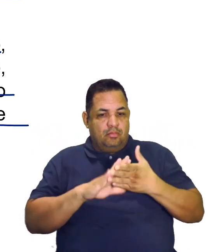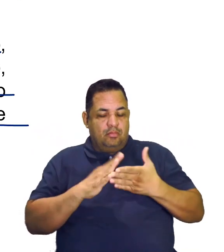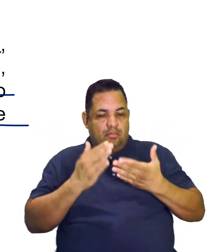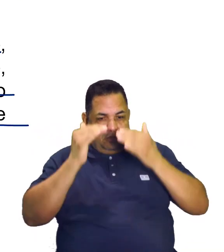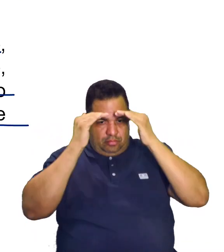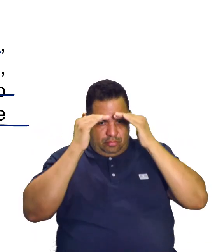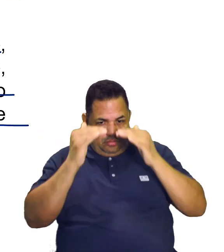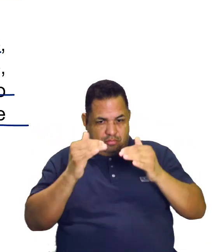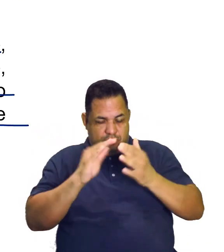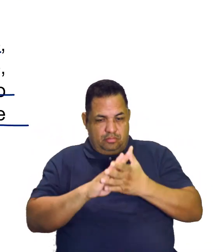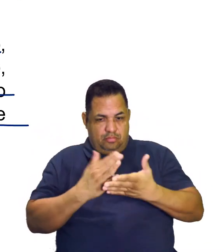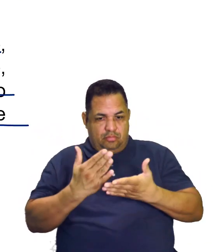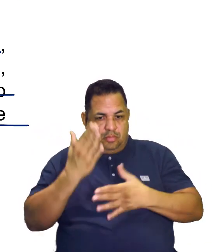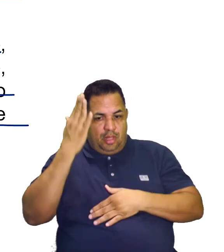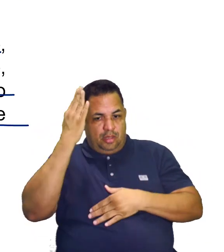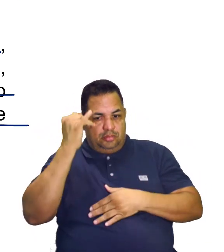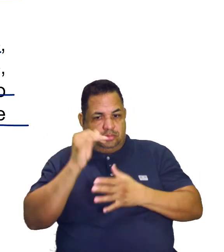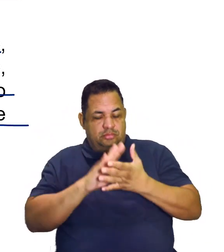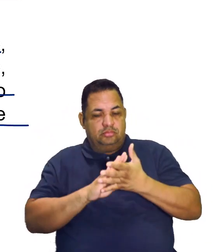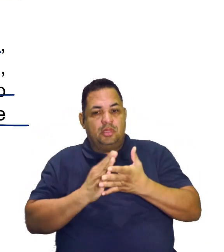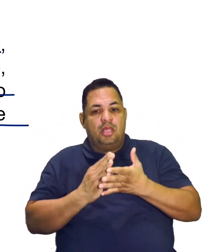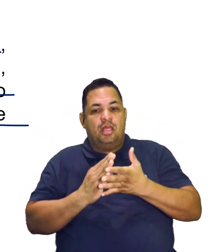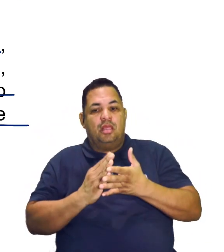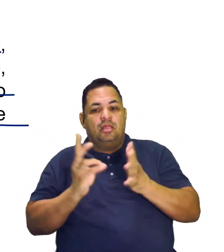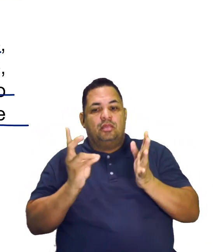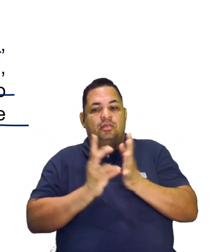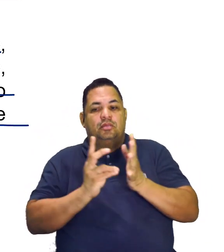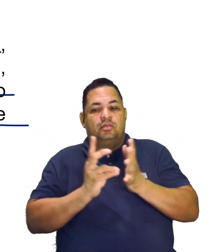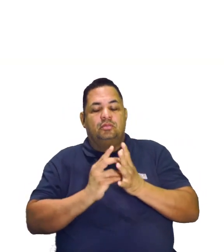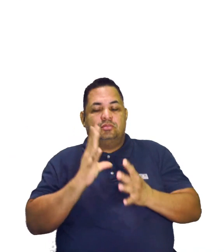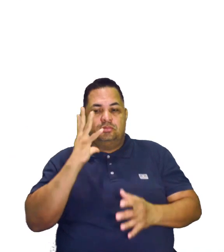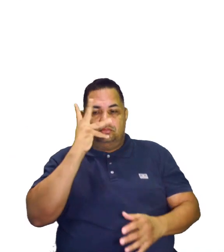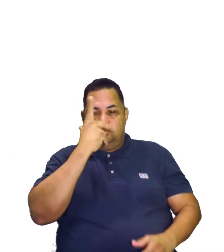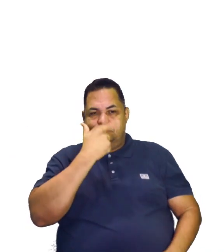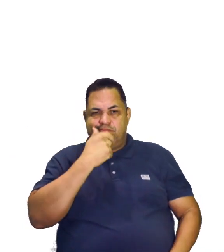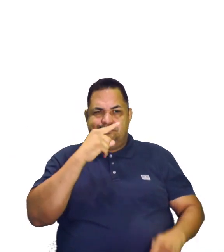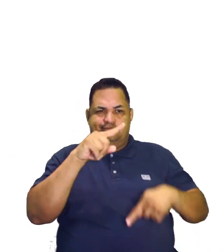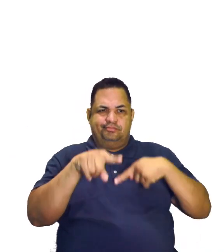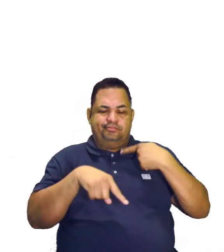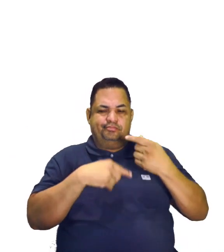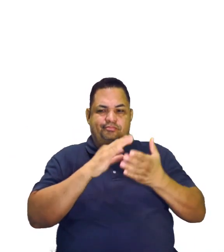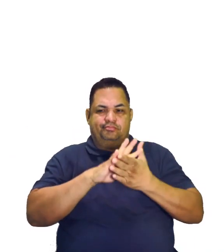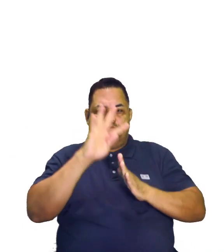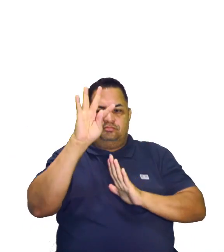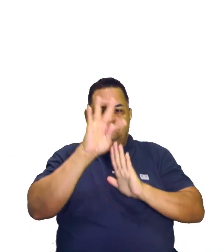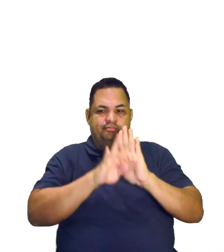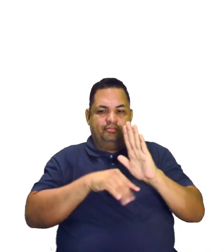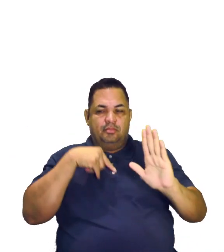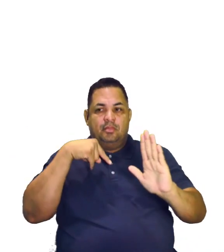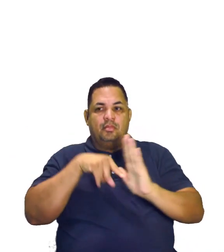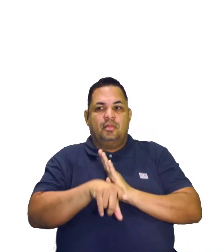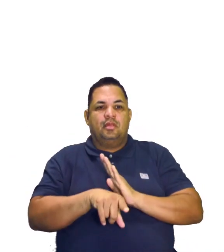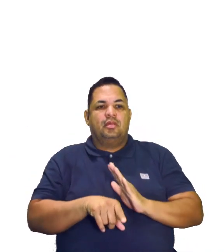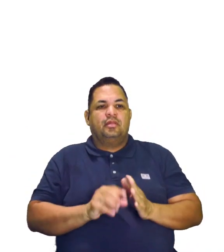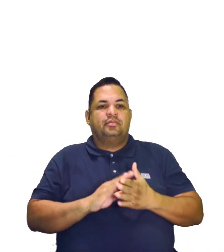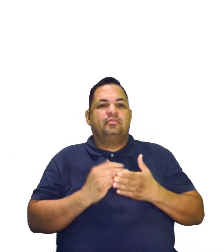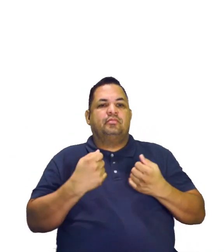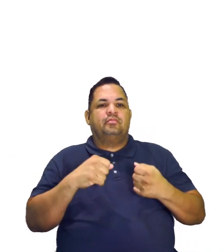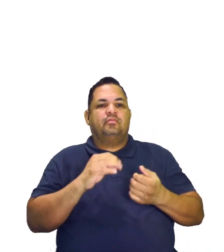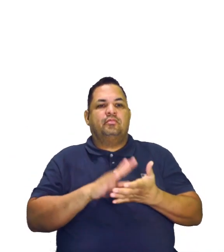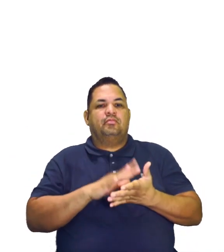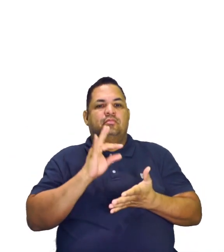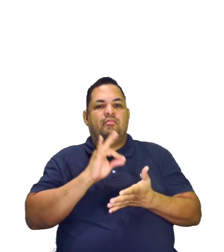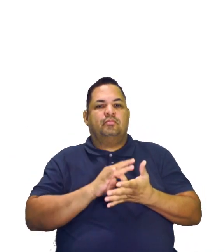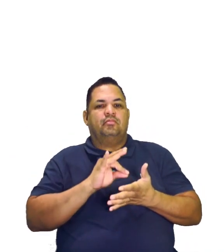podemos considerar como a noção indígena de beleza. Muito bem, após esse texto, fazemos a seguinte pergunta.